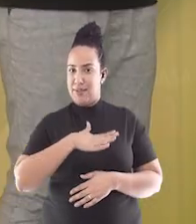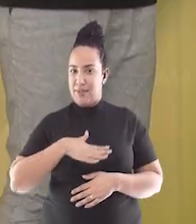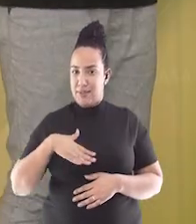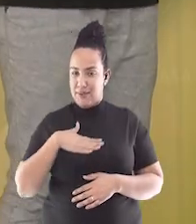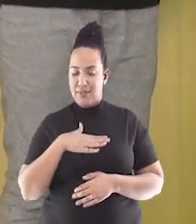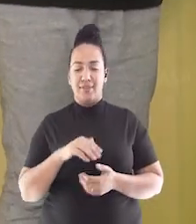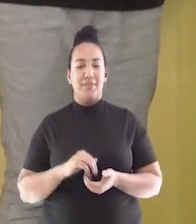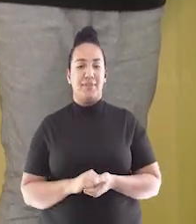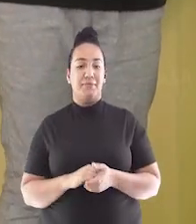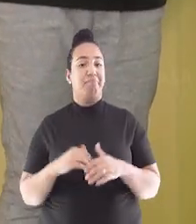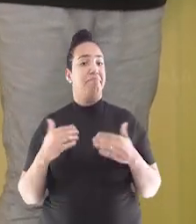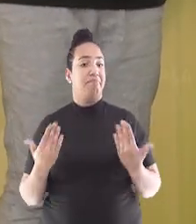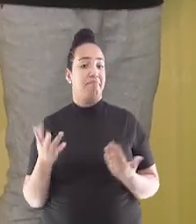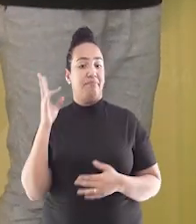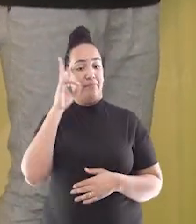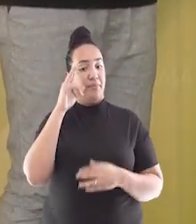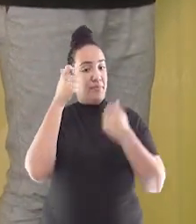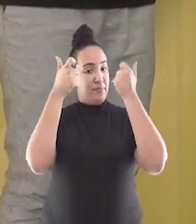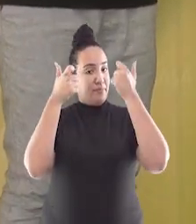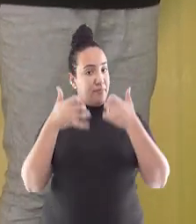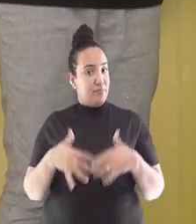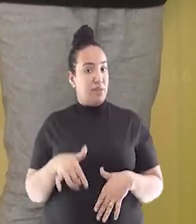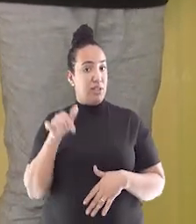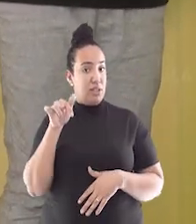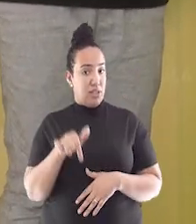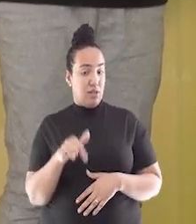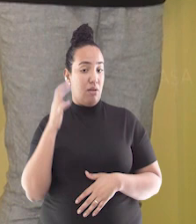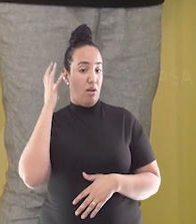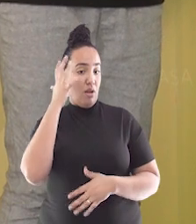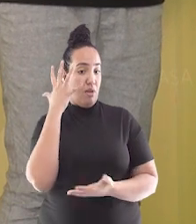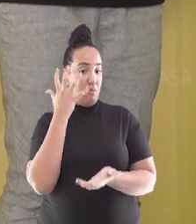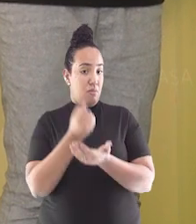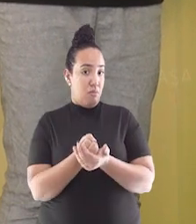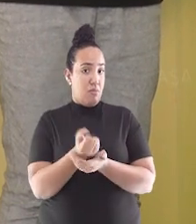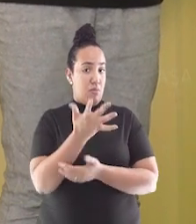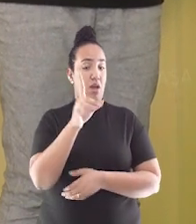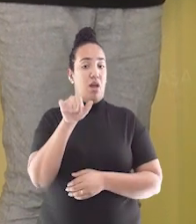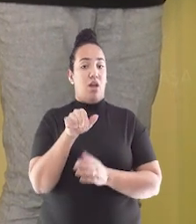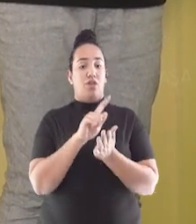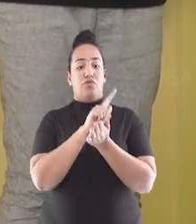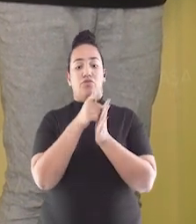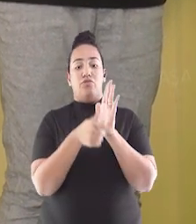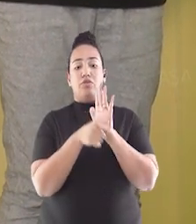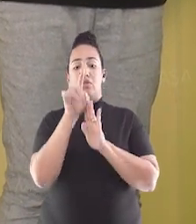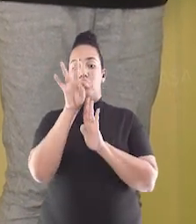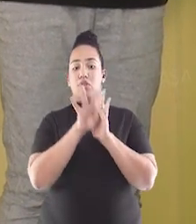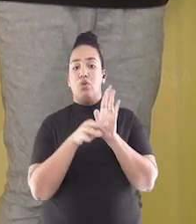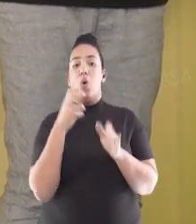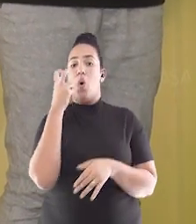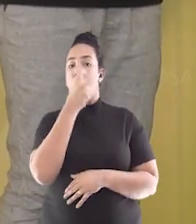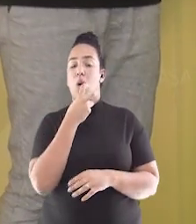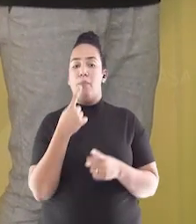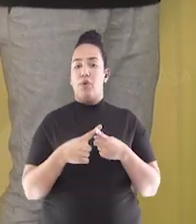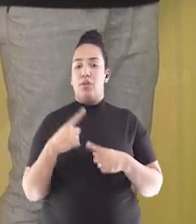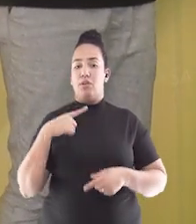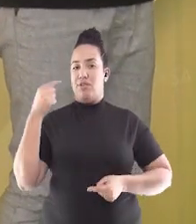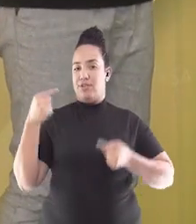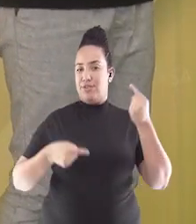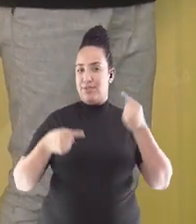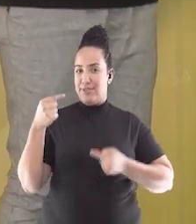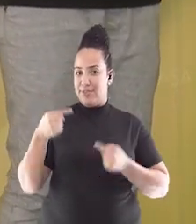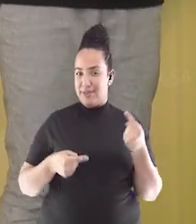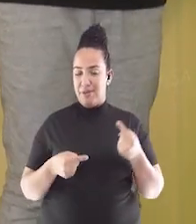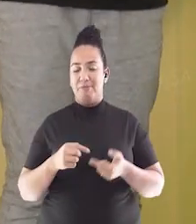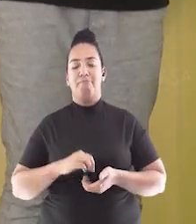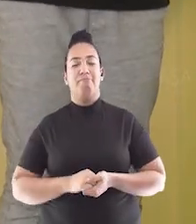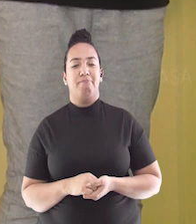interesse. E como a gente mencionou, o podcast pode ser definido como um gênero textual oral, devido à presença dos debates e das